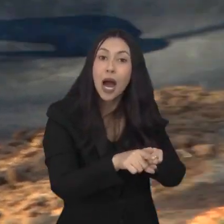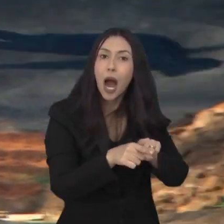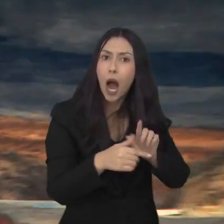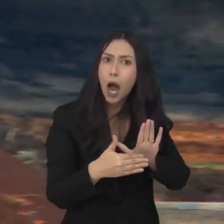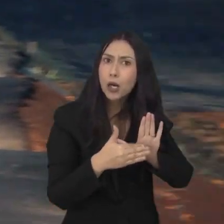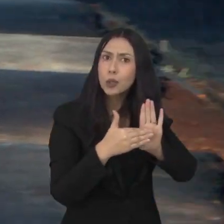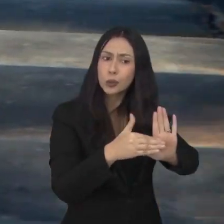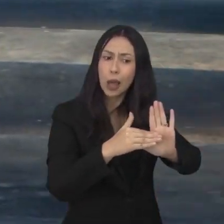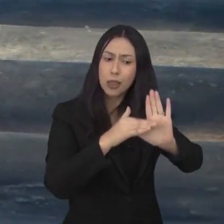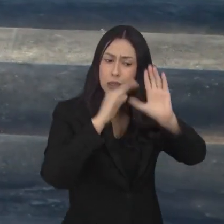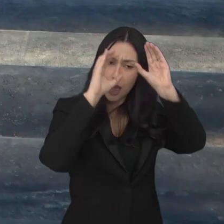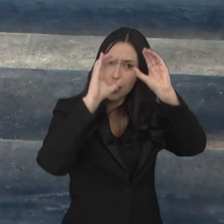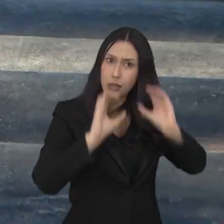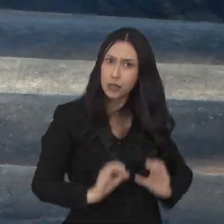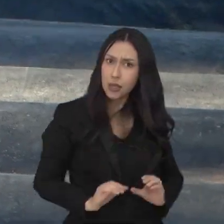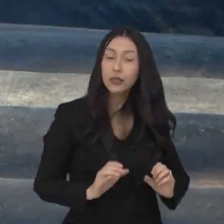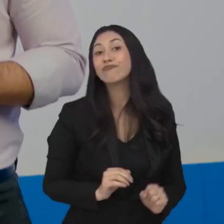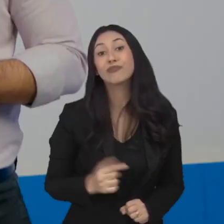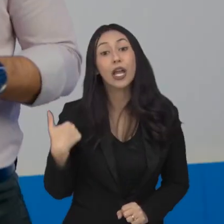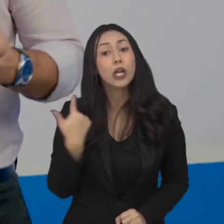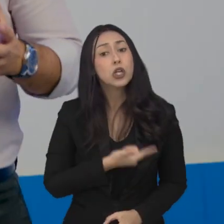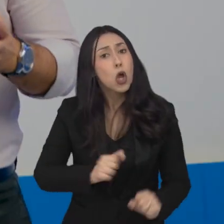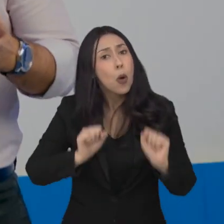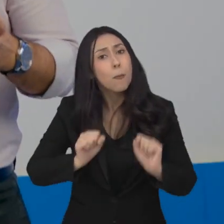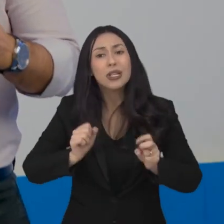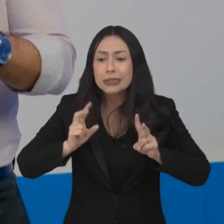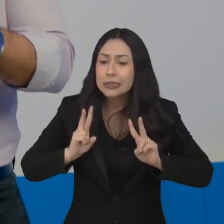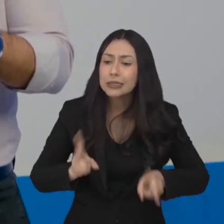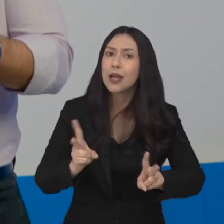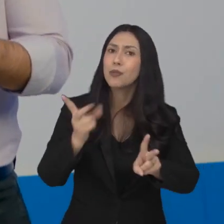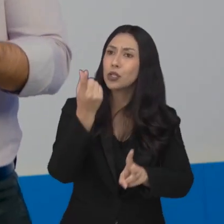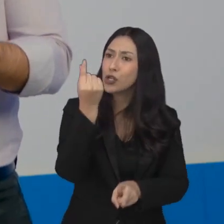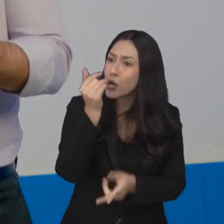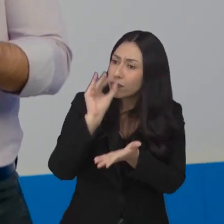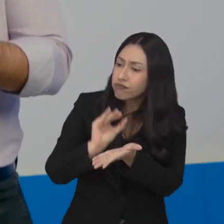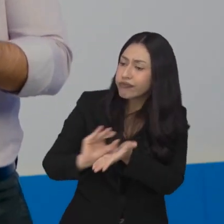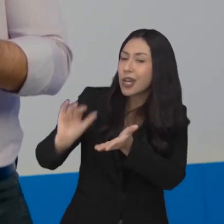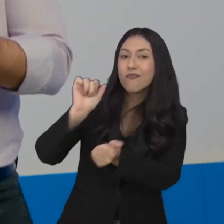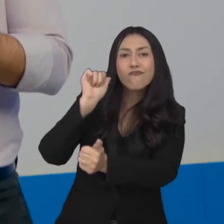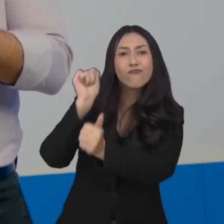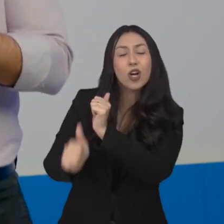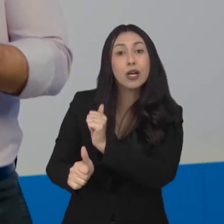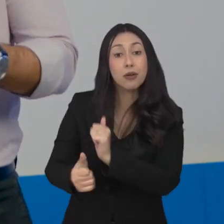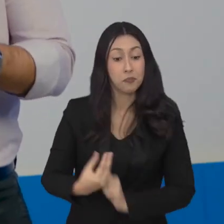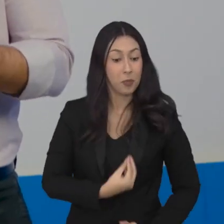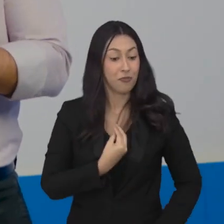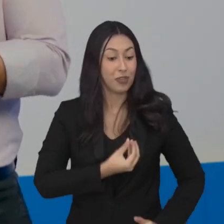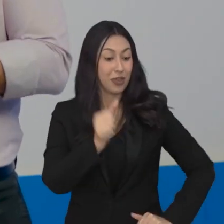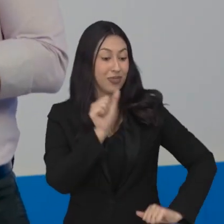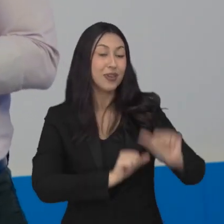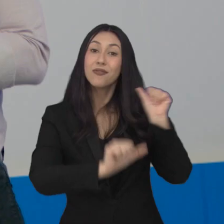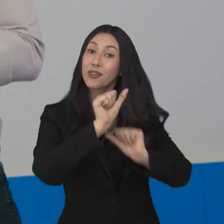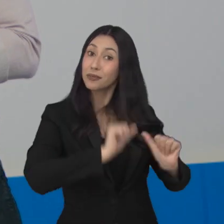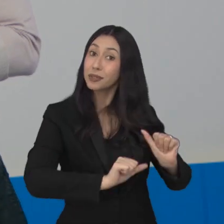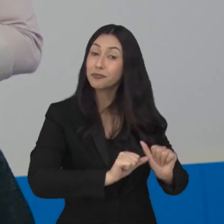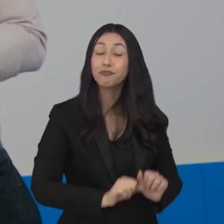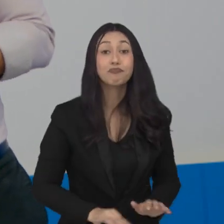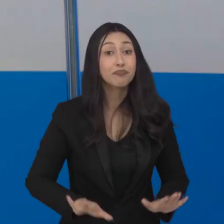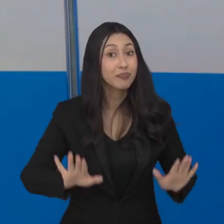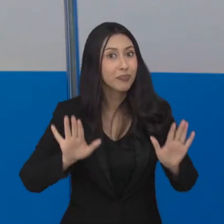ferramenta social de cidadania. Que a gente possa investir sempre no esporte, né, que é um transformador de